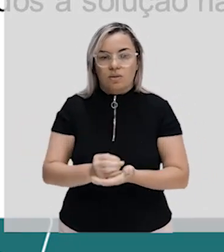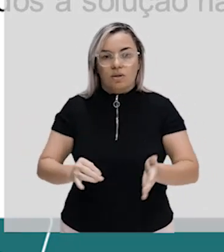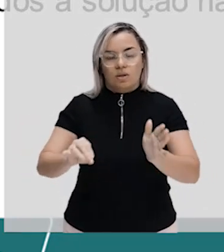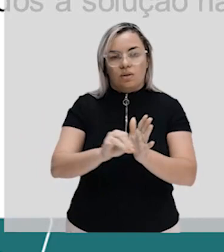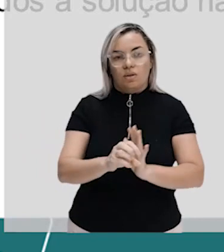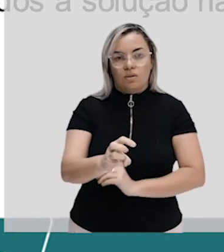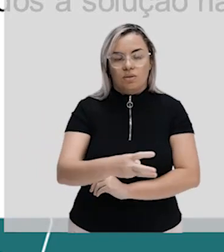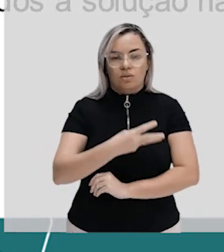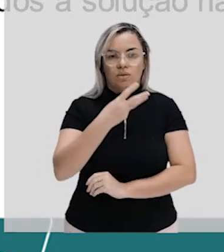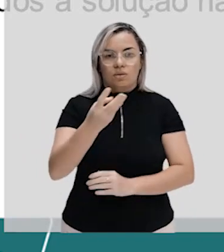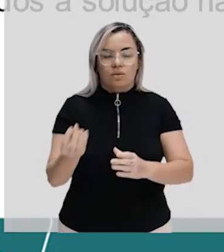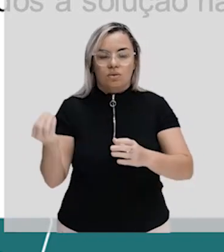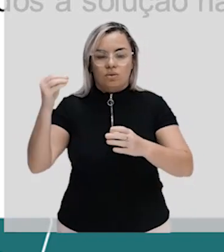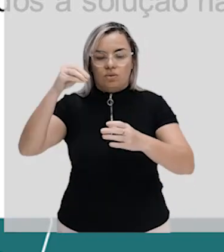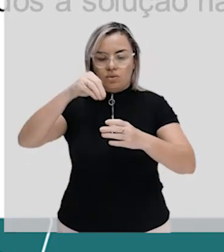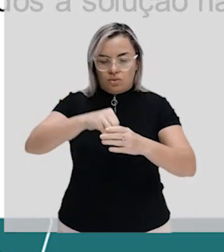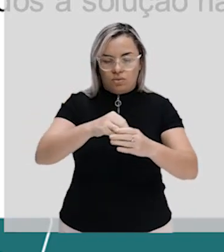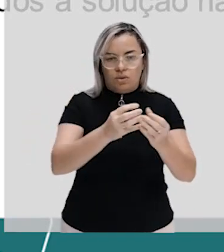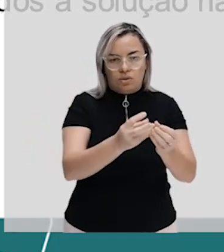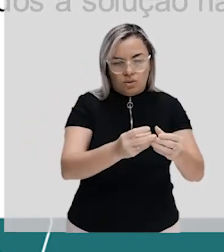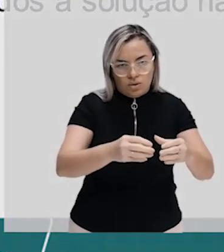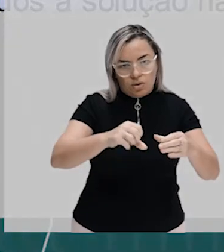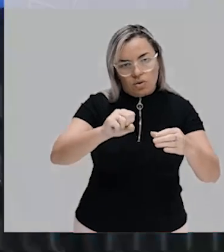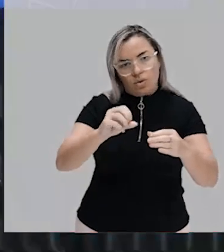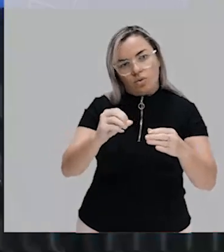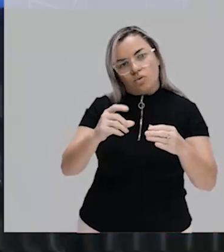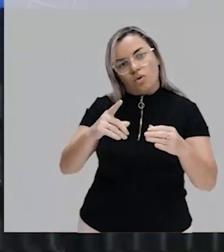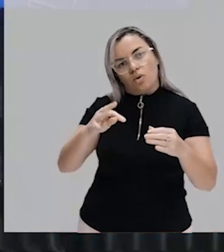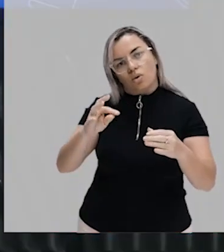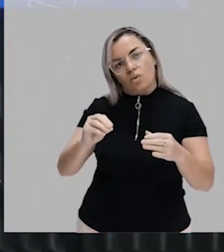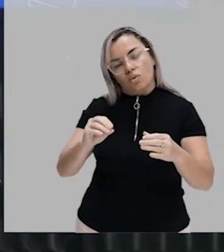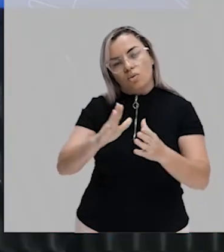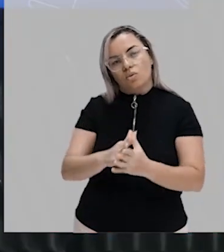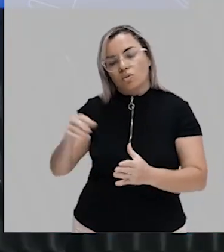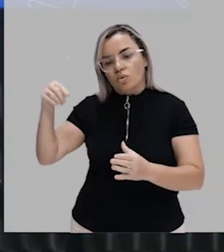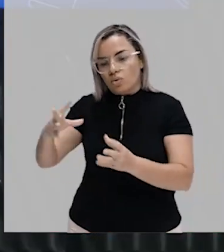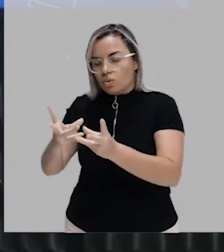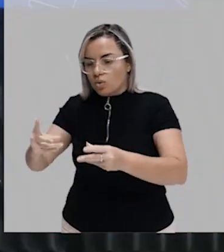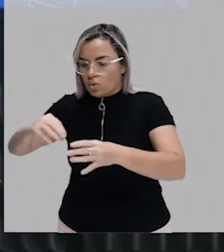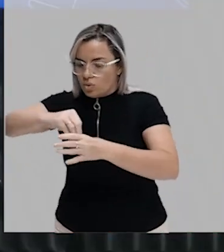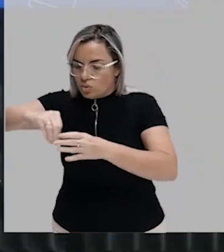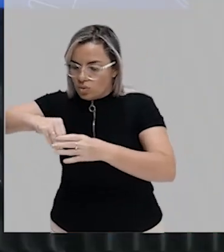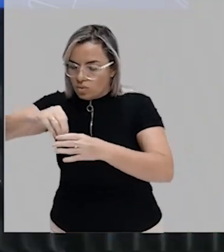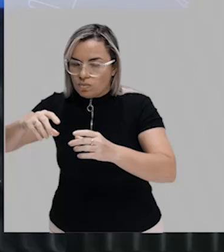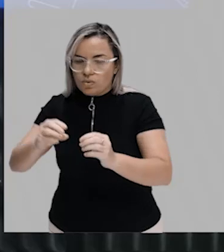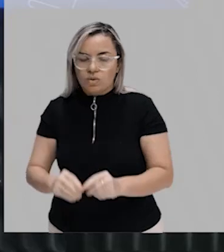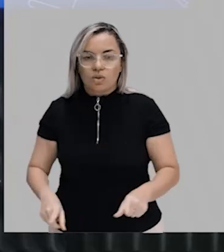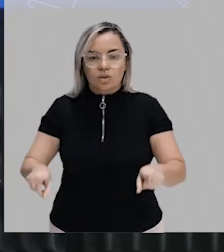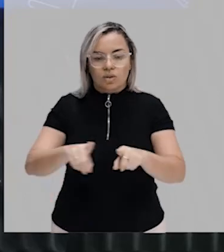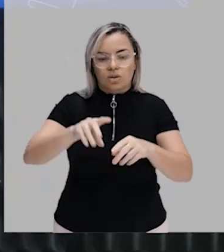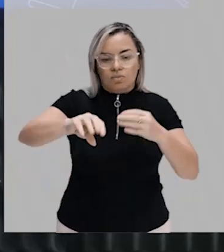fazer parte. Soluto, solvente e a solução, ok? Então, a